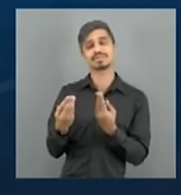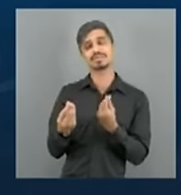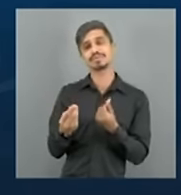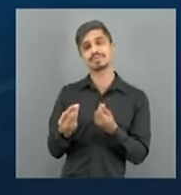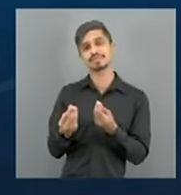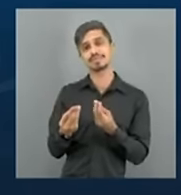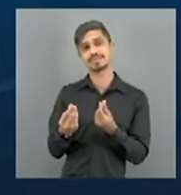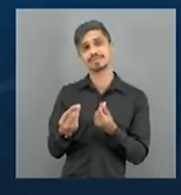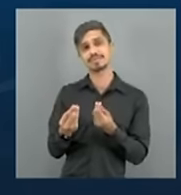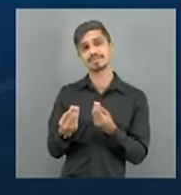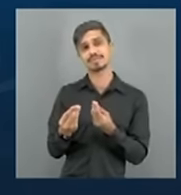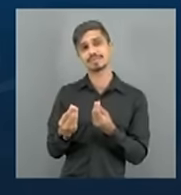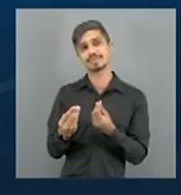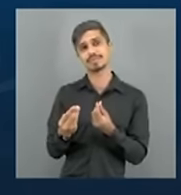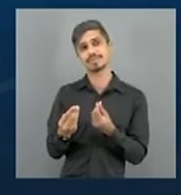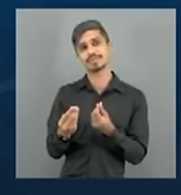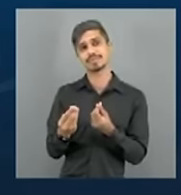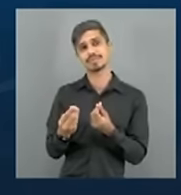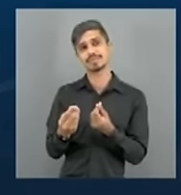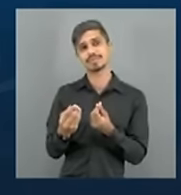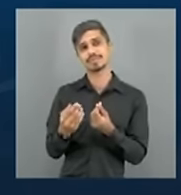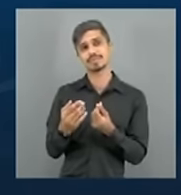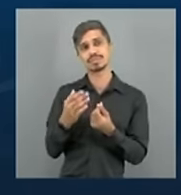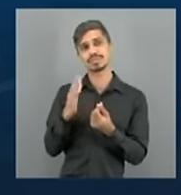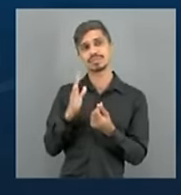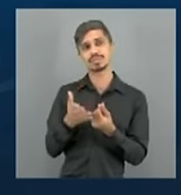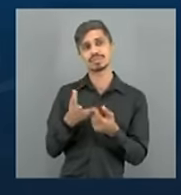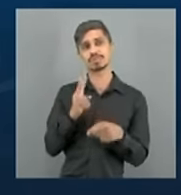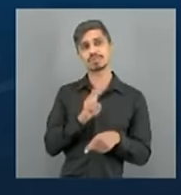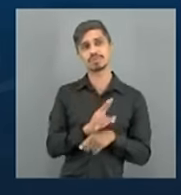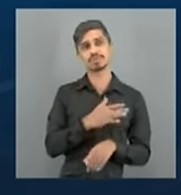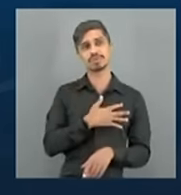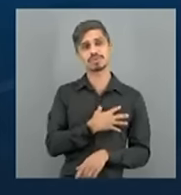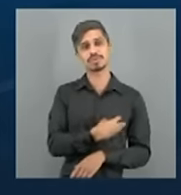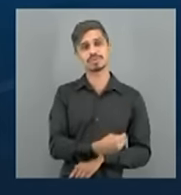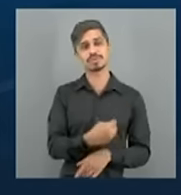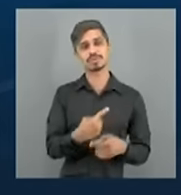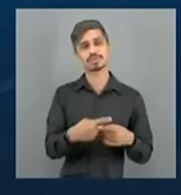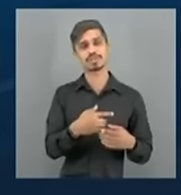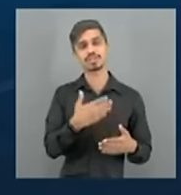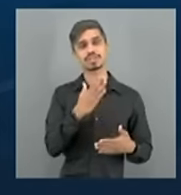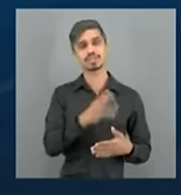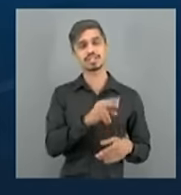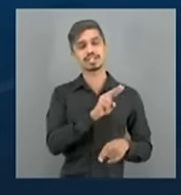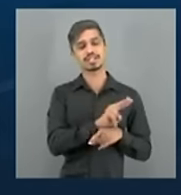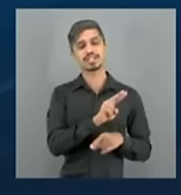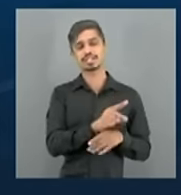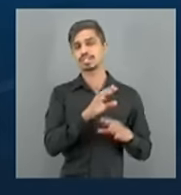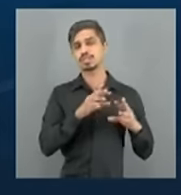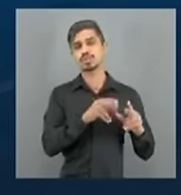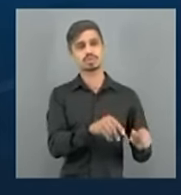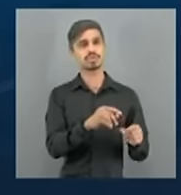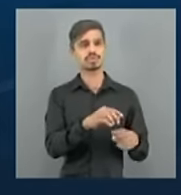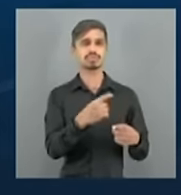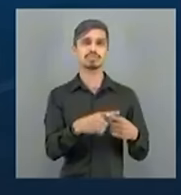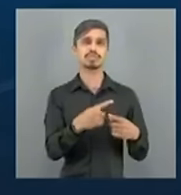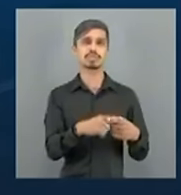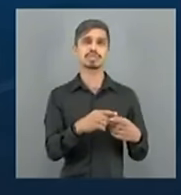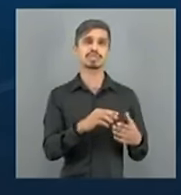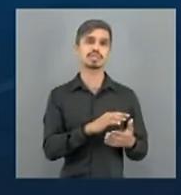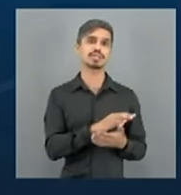já criei os meus filhos já, porque já começaram a andar sozinho, né? Que a gente diz, porque eu tenho muitos jogadores